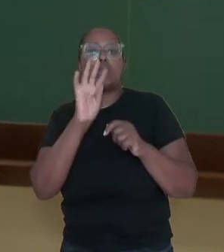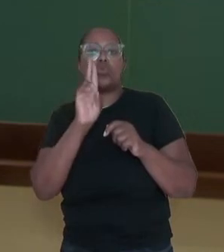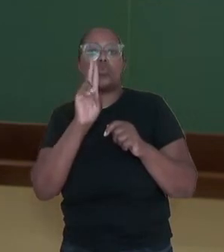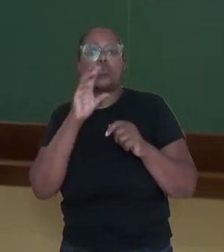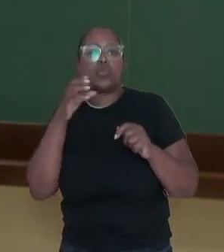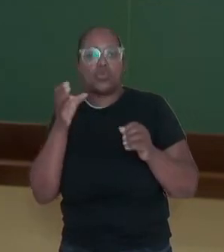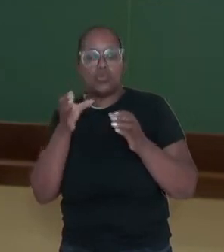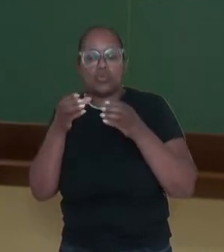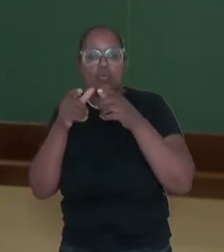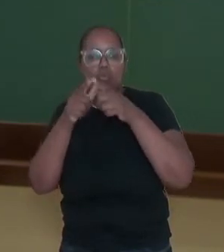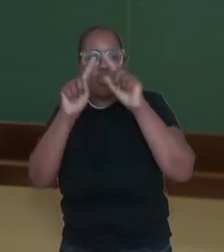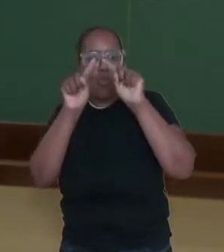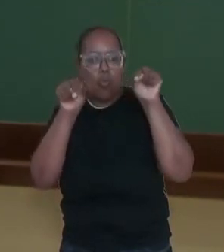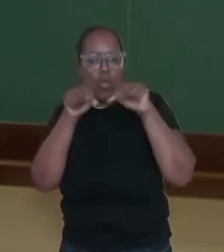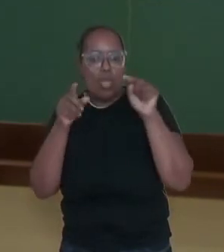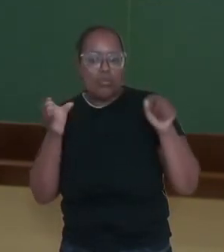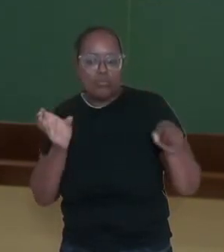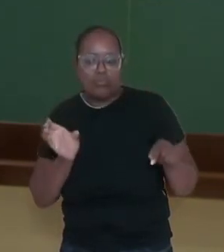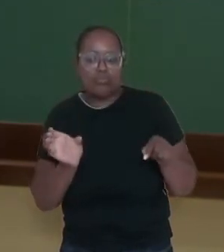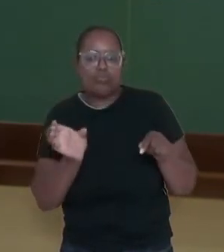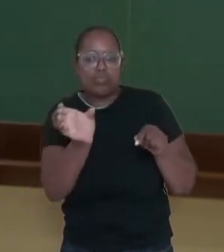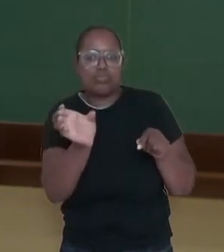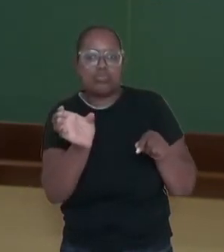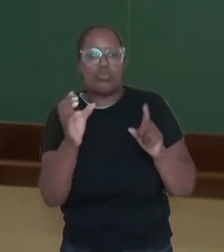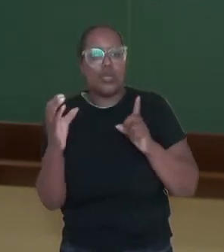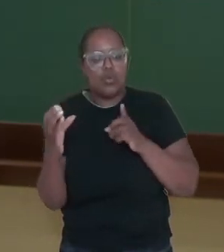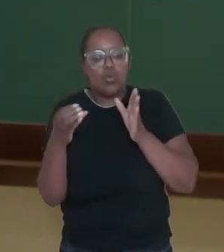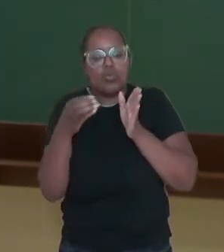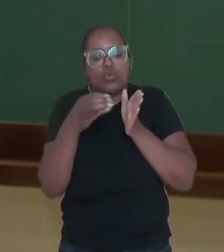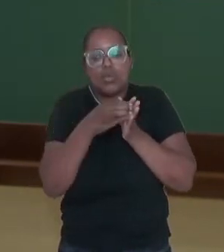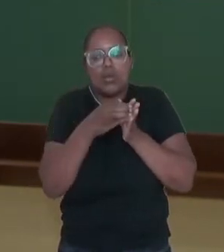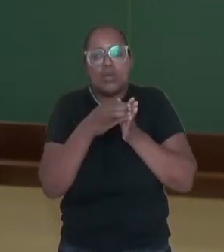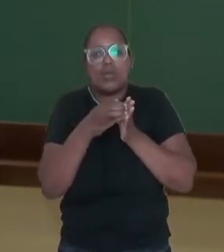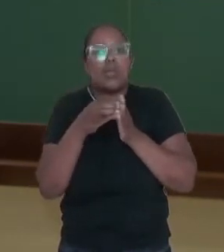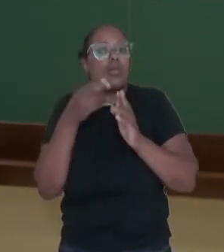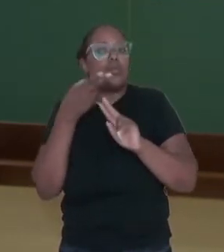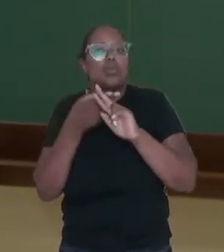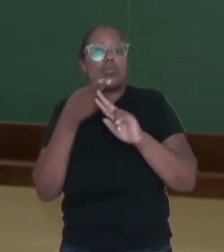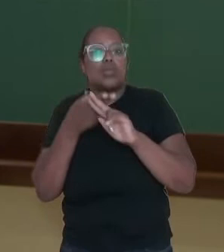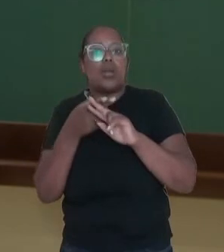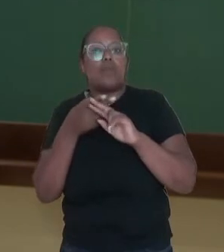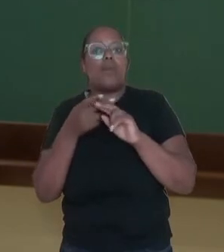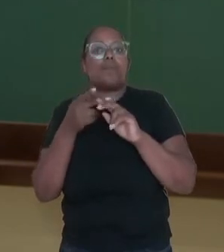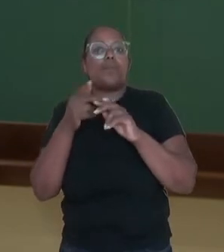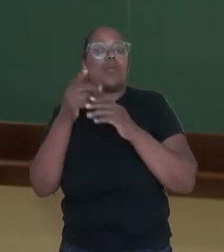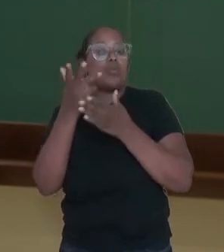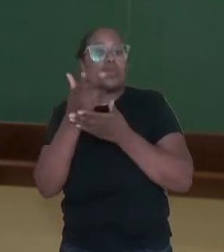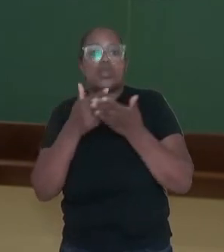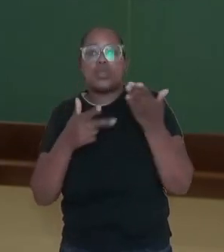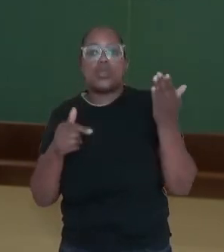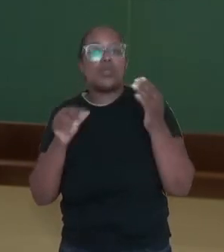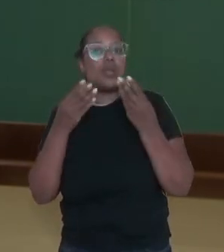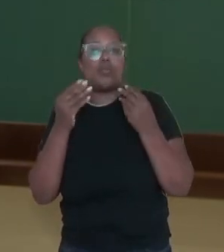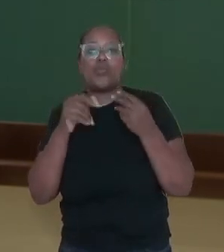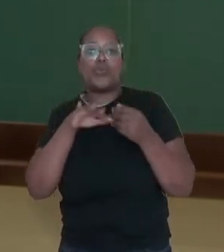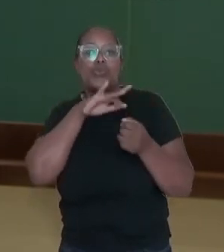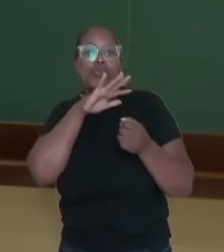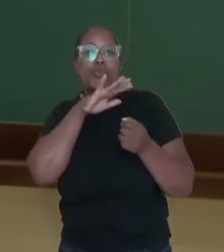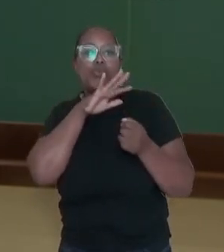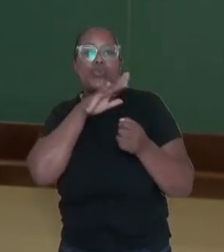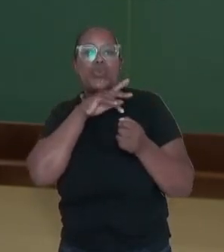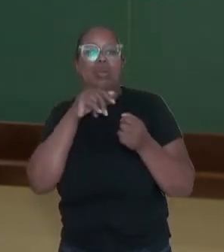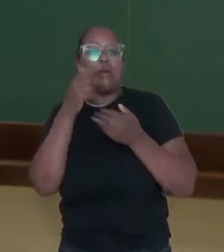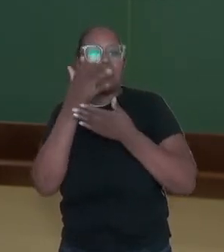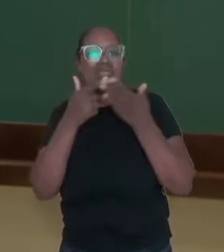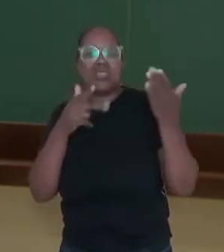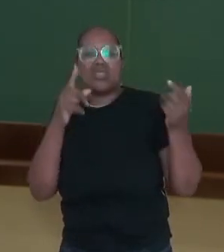encaixava o cartucho no console e participava daquele jogo, tá? Os gráficos eram bem ruins, sabe, gente? Era tudo meio quadradinho, assim, eram